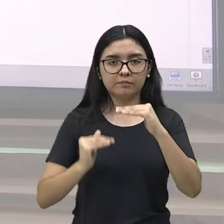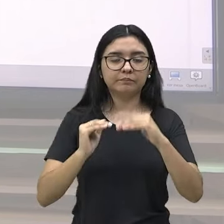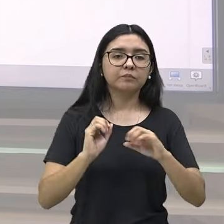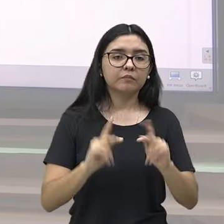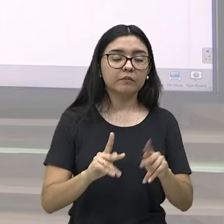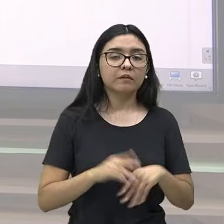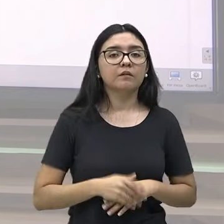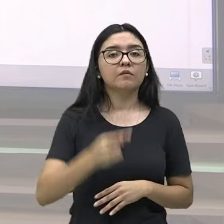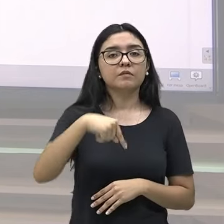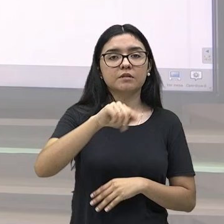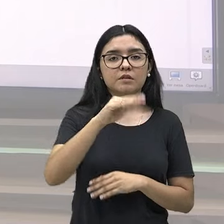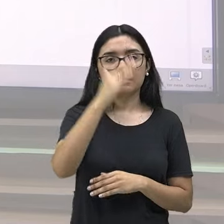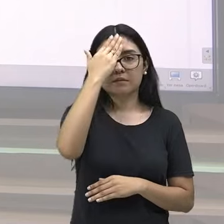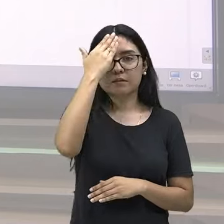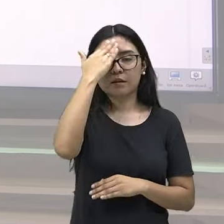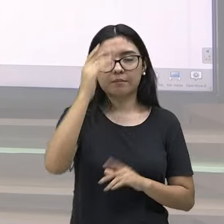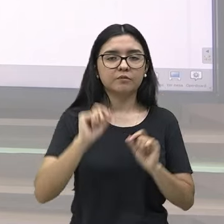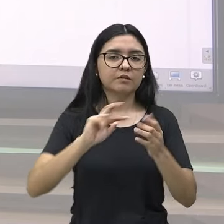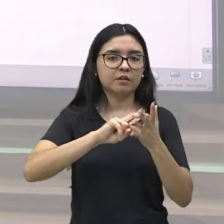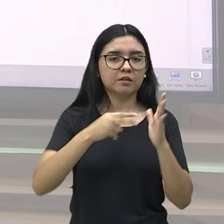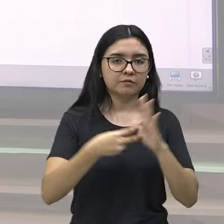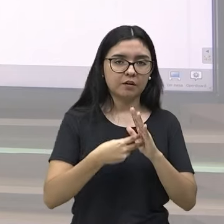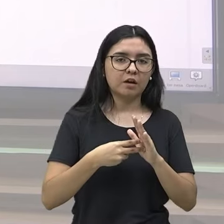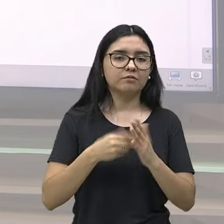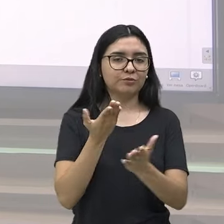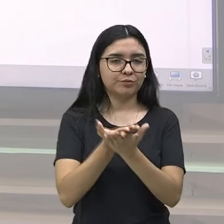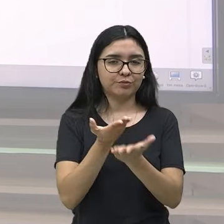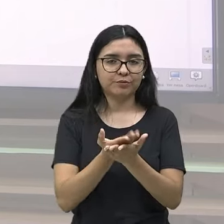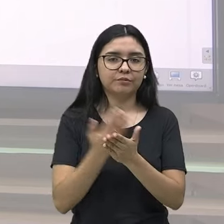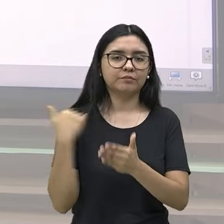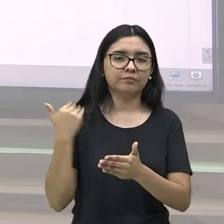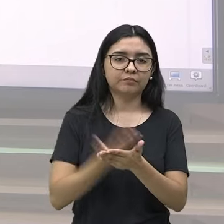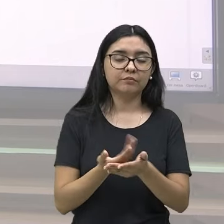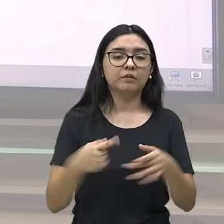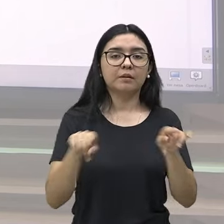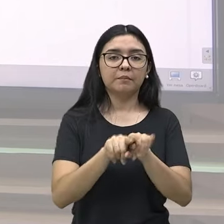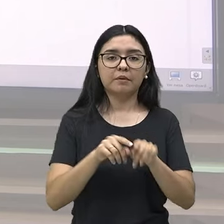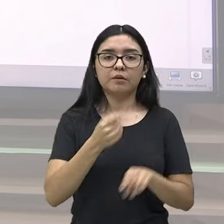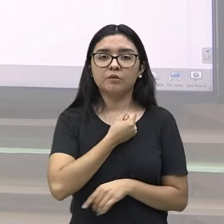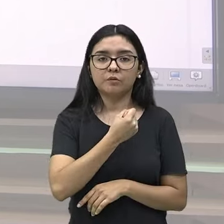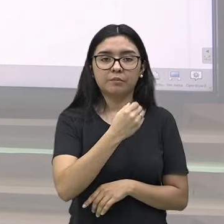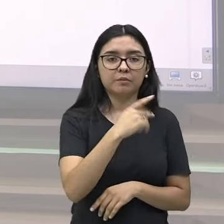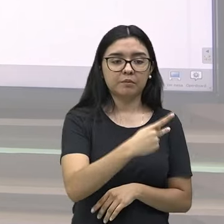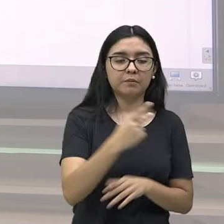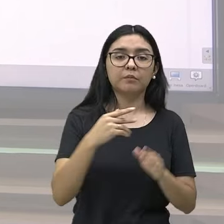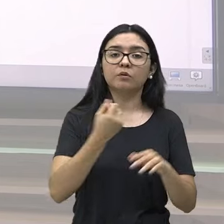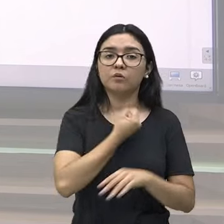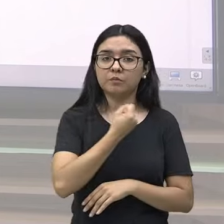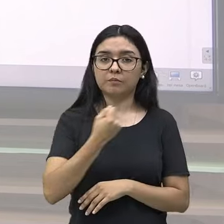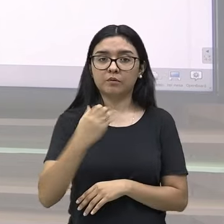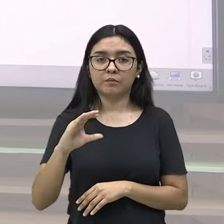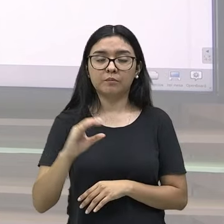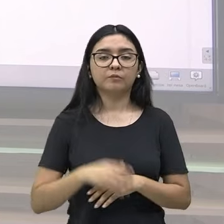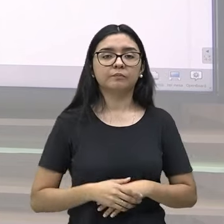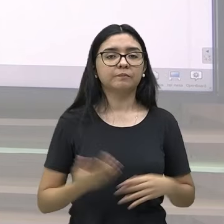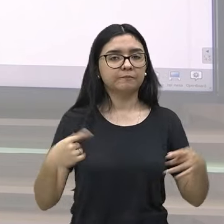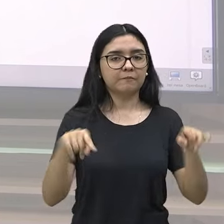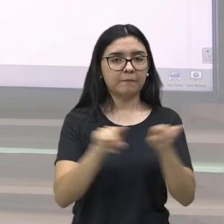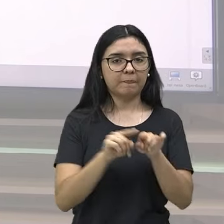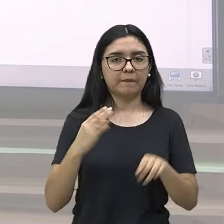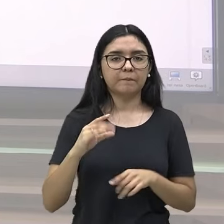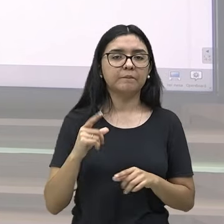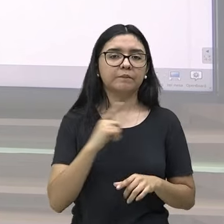já sabe o que é o número primo, você já aprendeu ao longo dessa aula. Você já sabe o que é o número composto. O primo número só tem 2 divisores. Composto